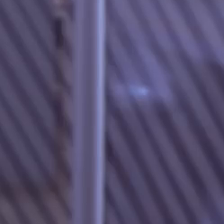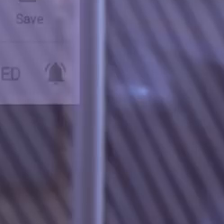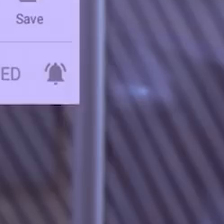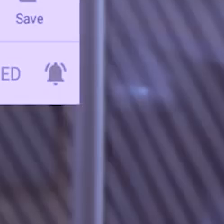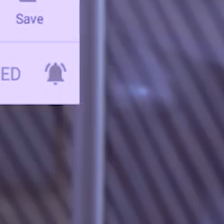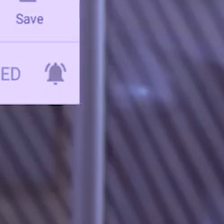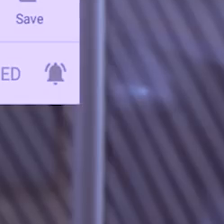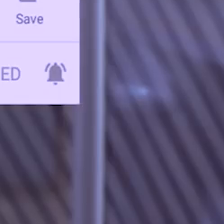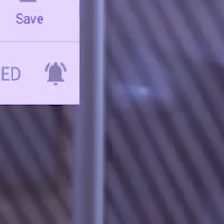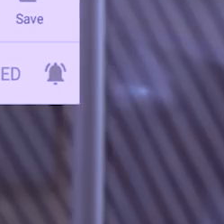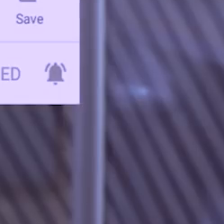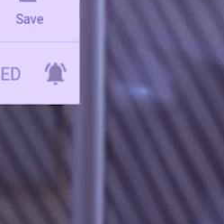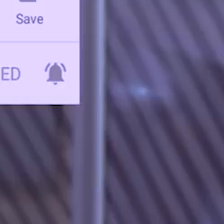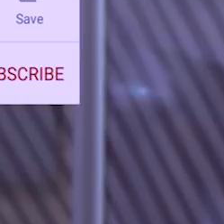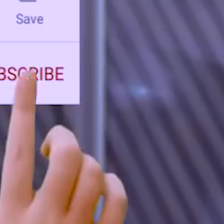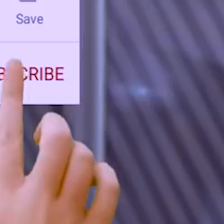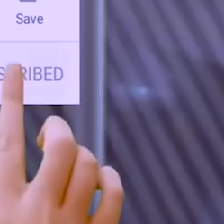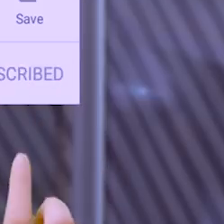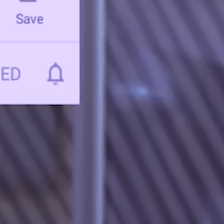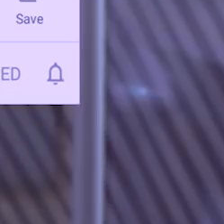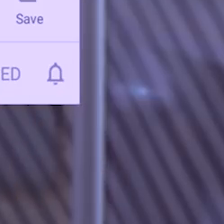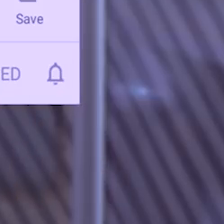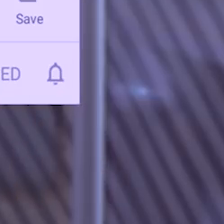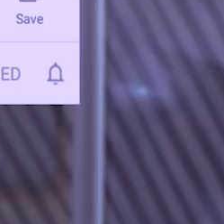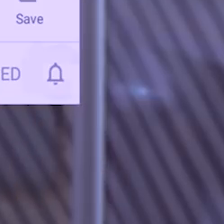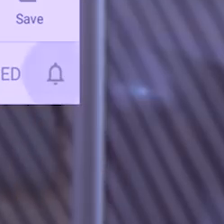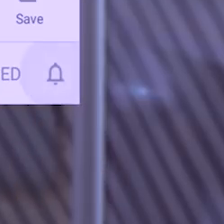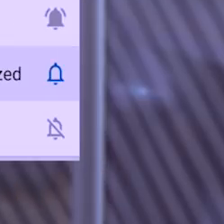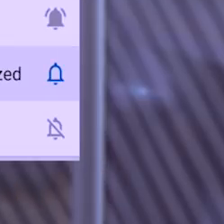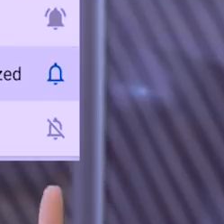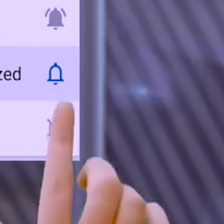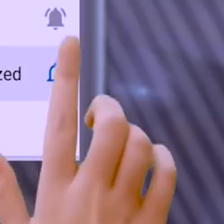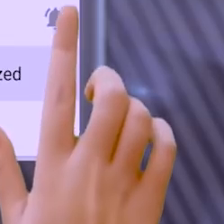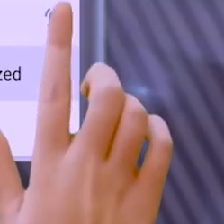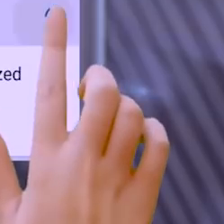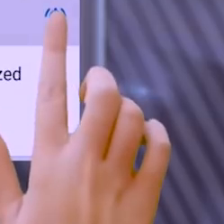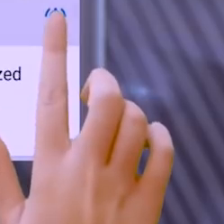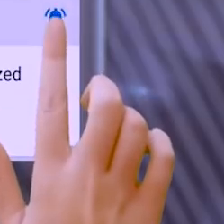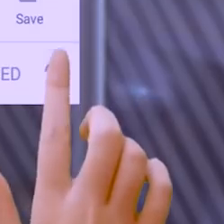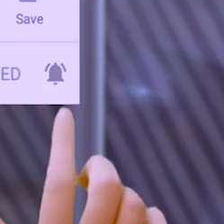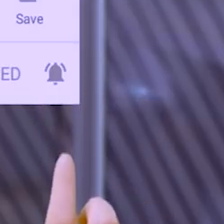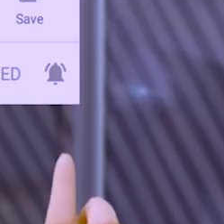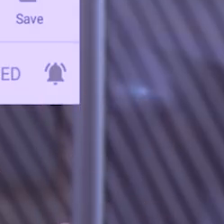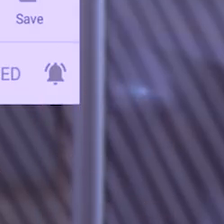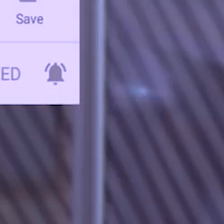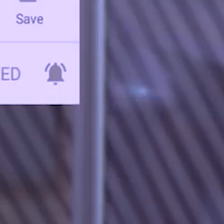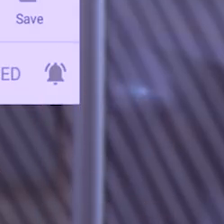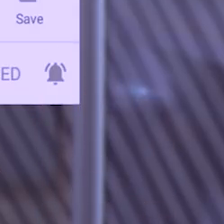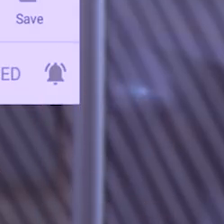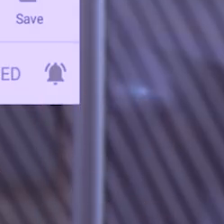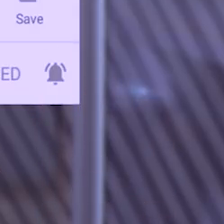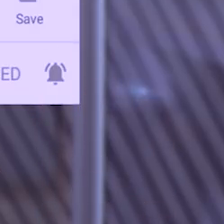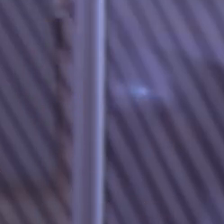Before you watch this video, don't forget to like and subscribe to Social Media Hegemon TV, and do not forget to press the notification button and to get